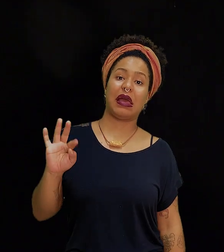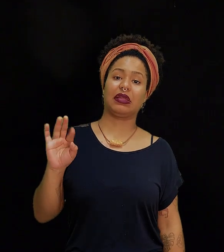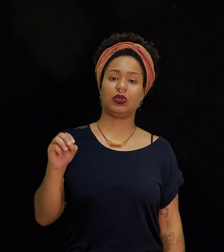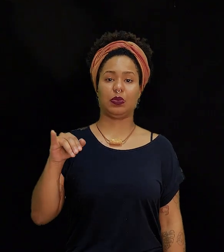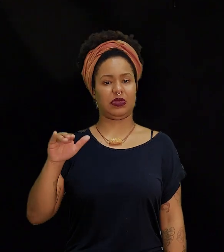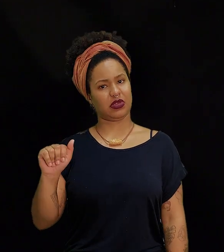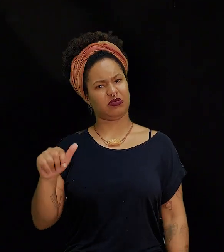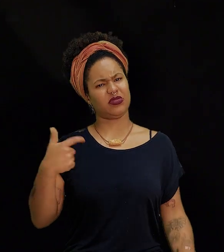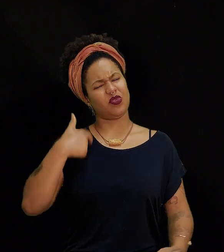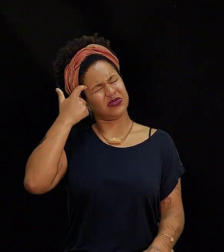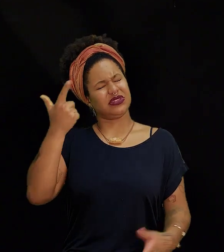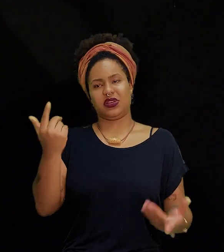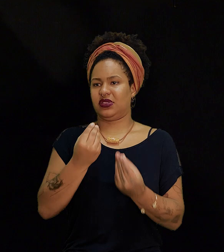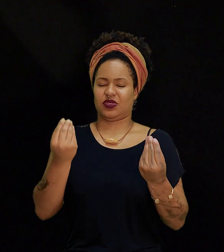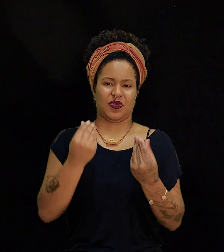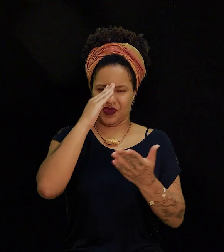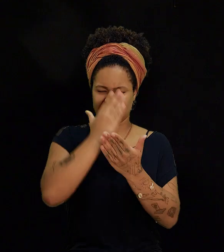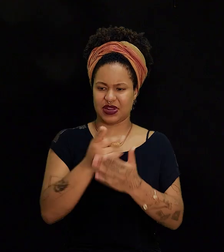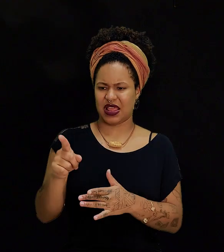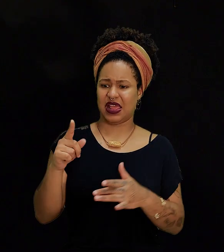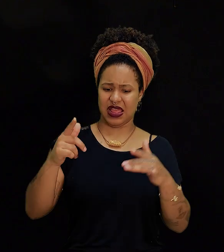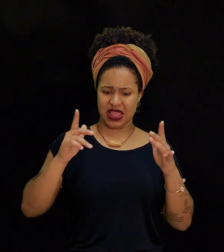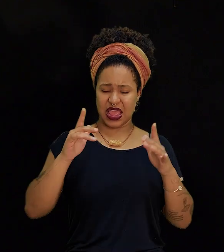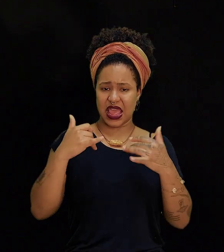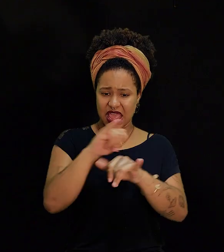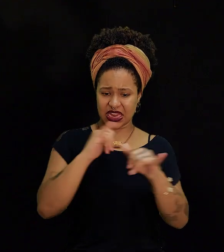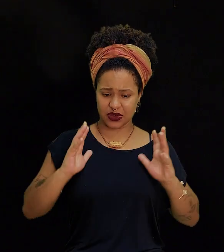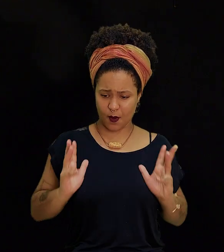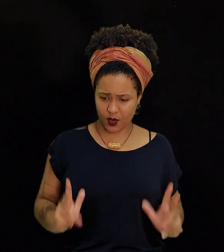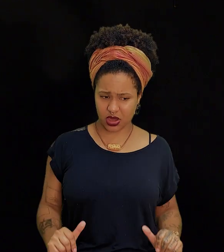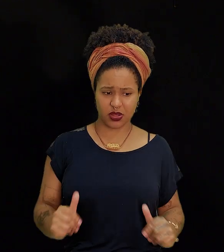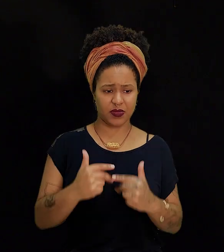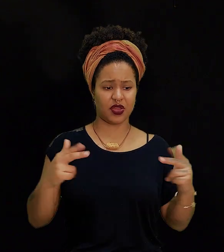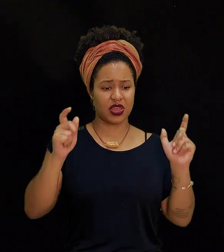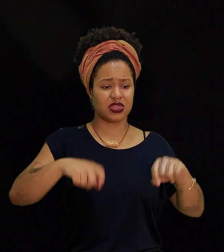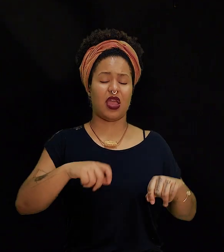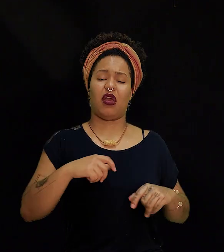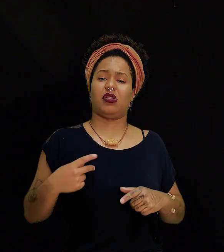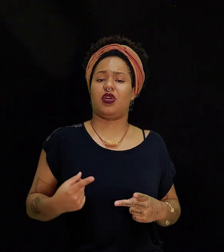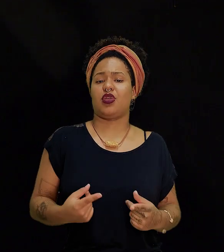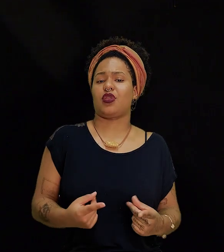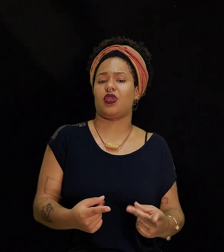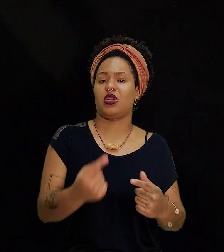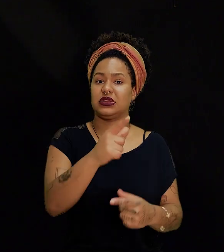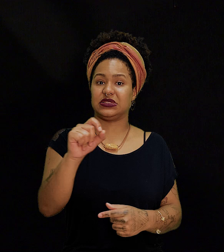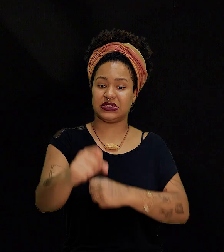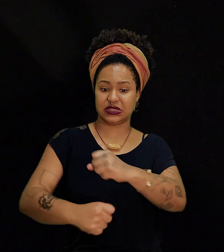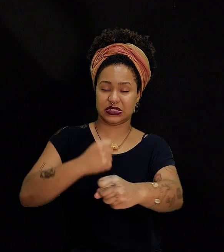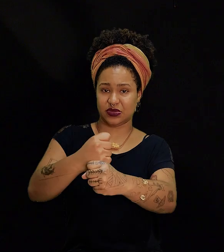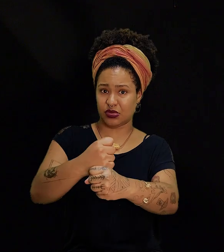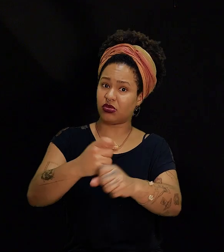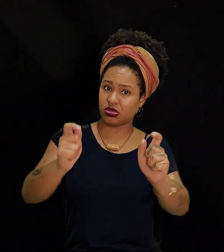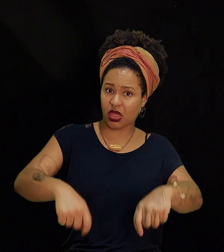eu acho inacreditável dizer que é uma energia limpa, um negócio que deixa um rejeito, que pode durar, no mínimo,